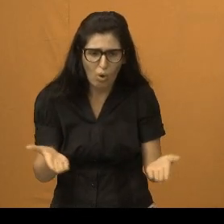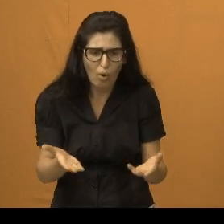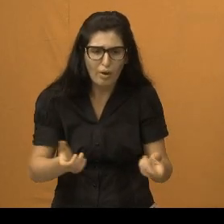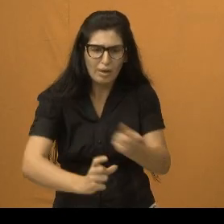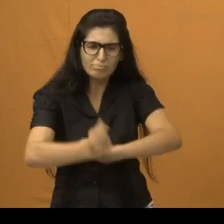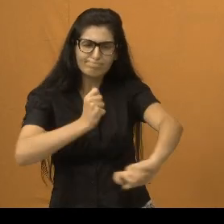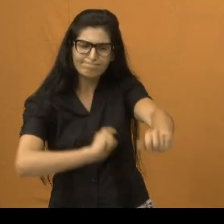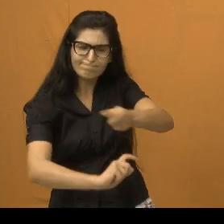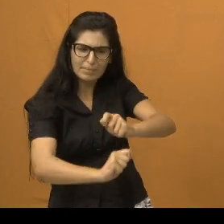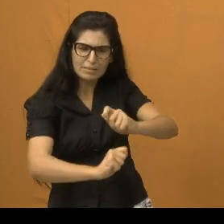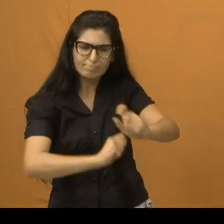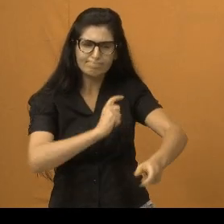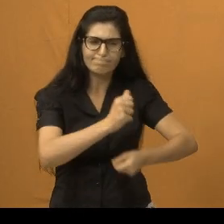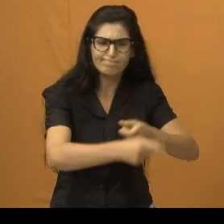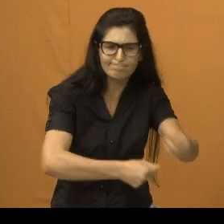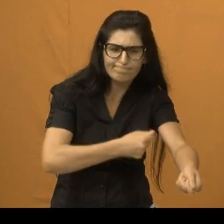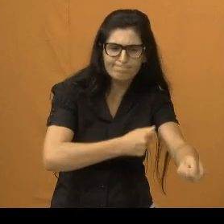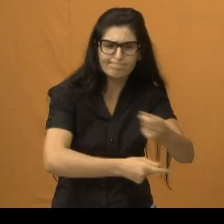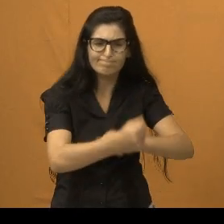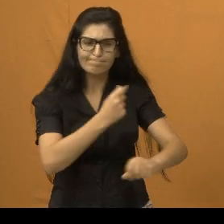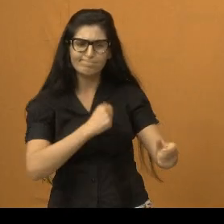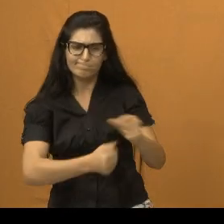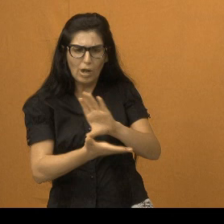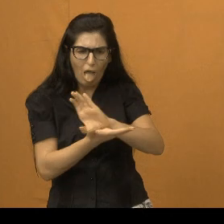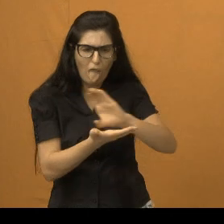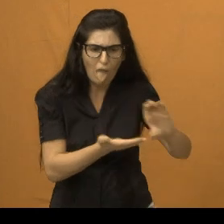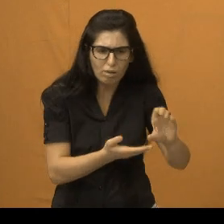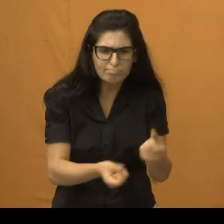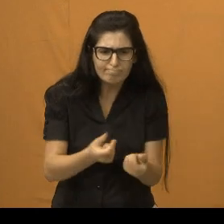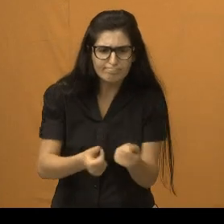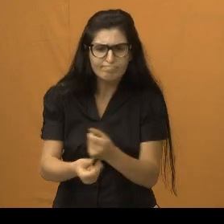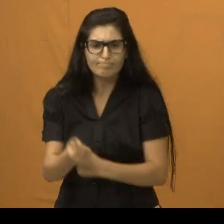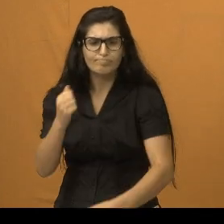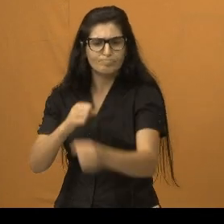A despesa de capital foi orçado no ano 2017